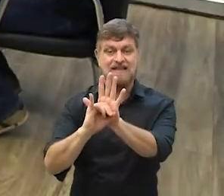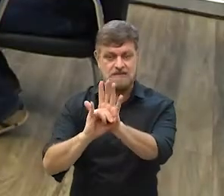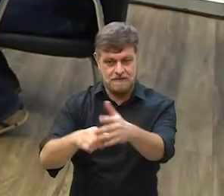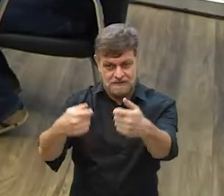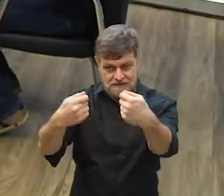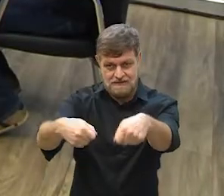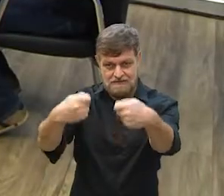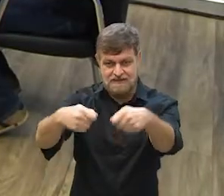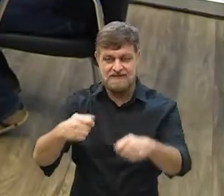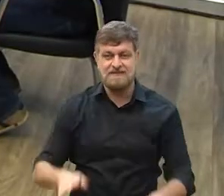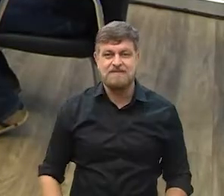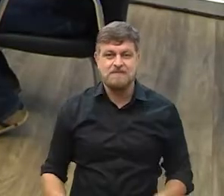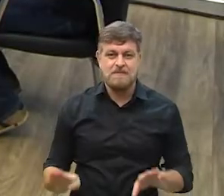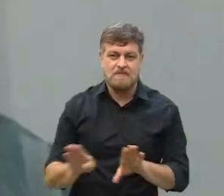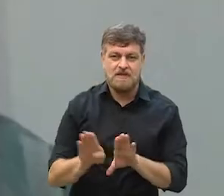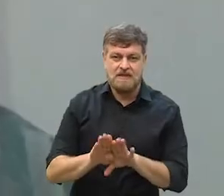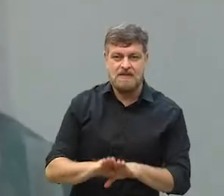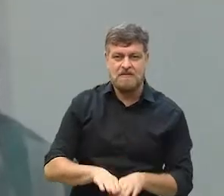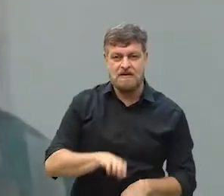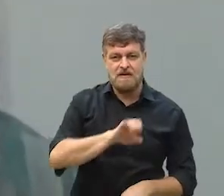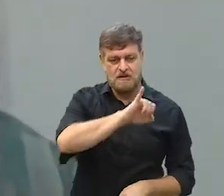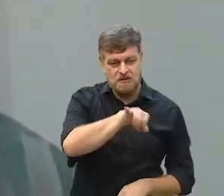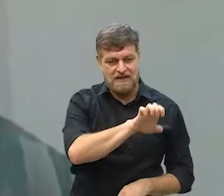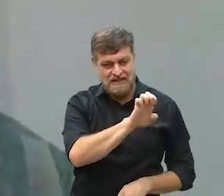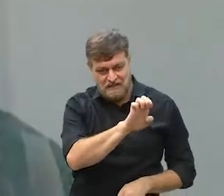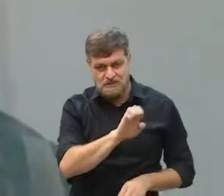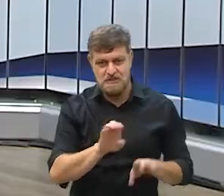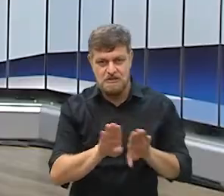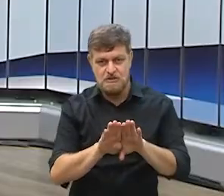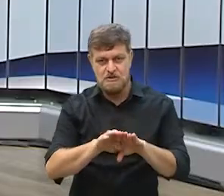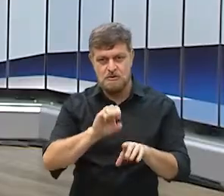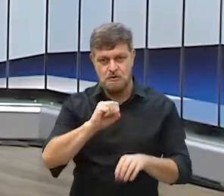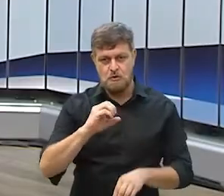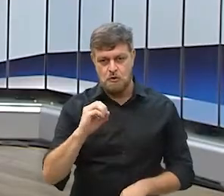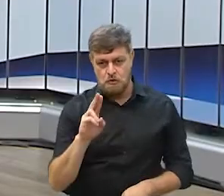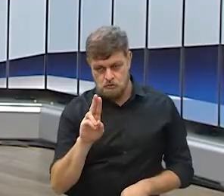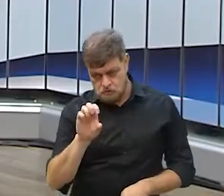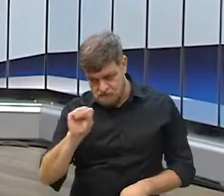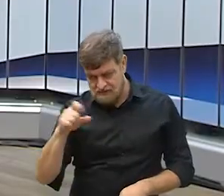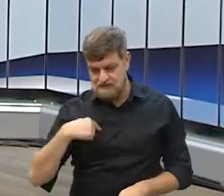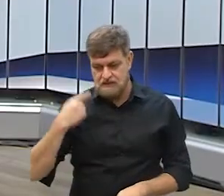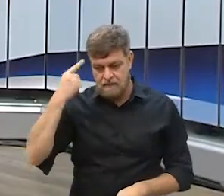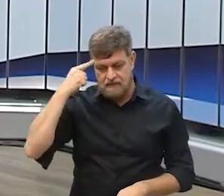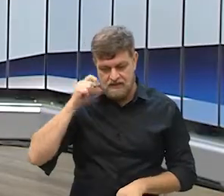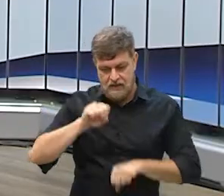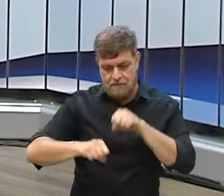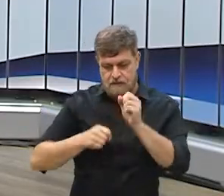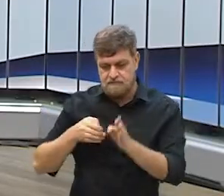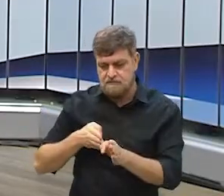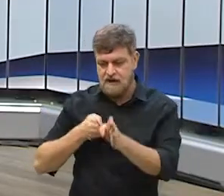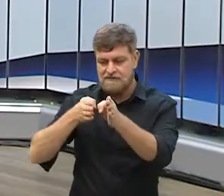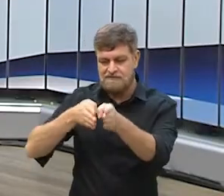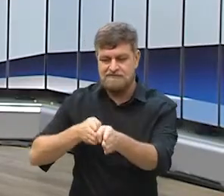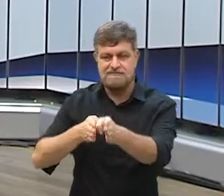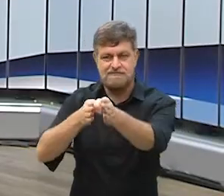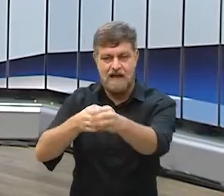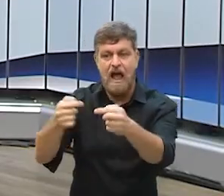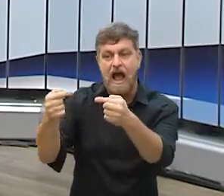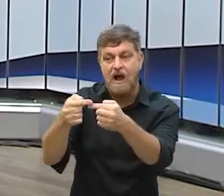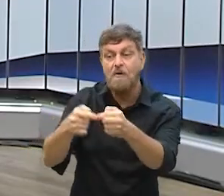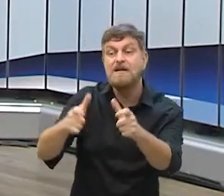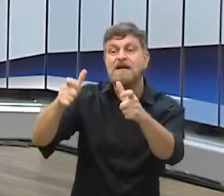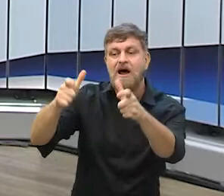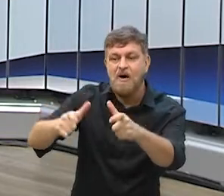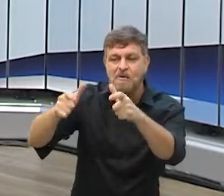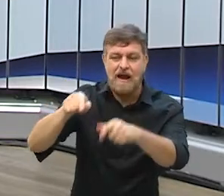identidade. Souzas, Joaquim Egídio. Exatamente. Você vai fazer uma caminhada de bicicleta. Vai para Souza, vai para Joaquim Egídio,